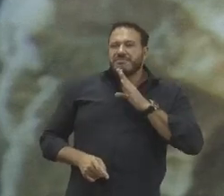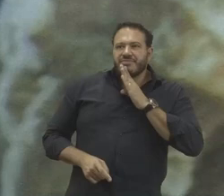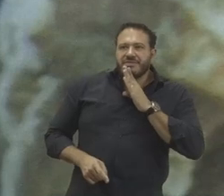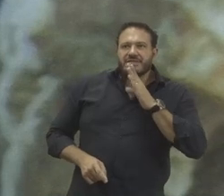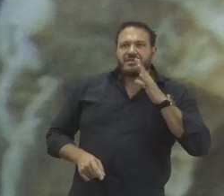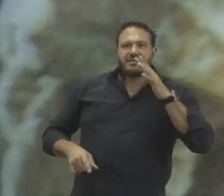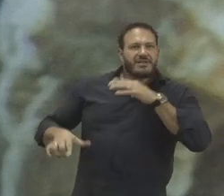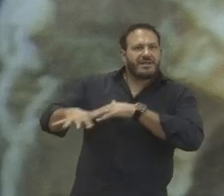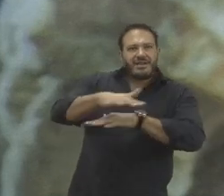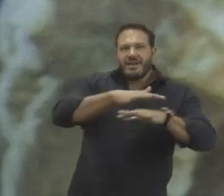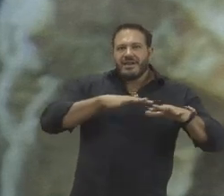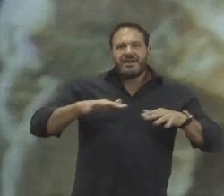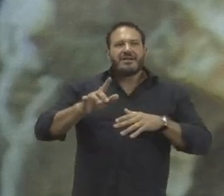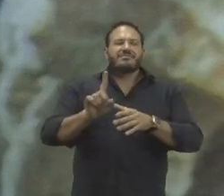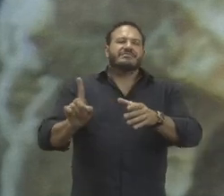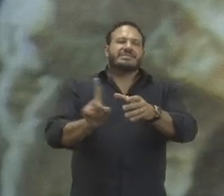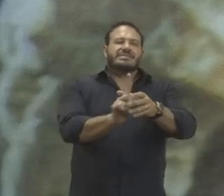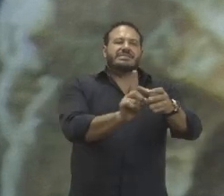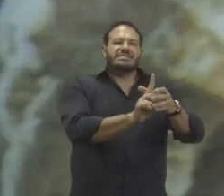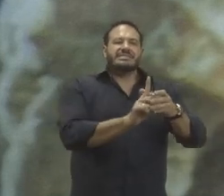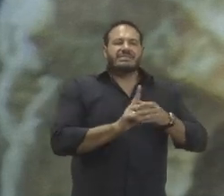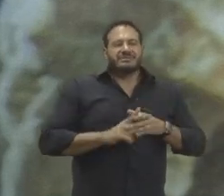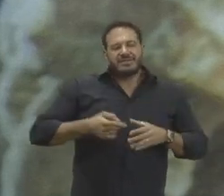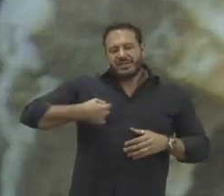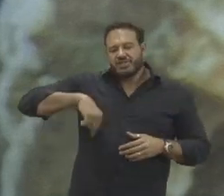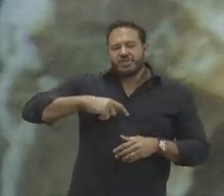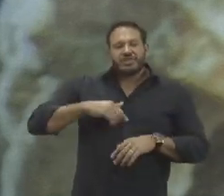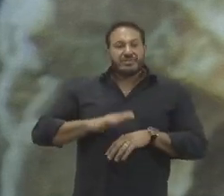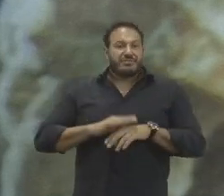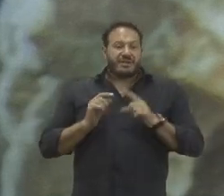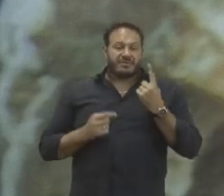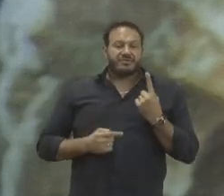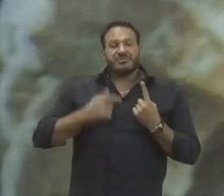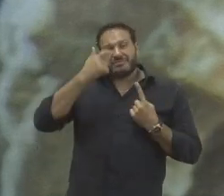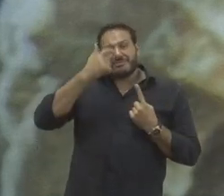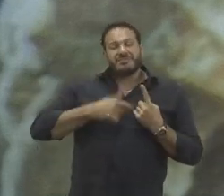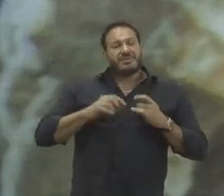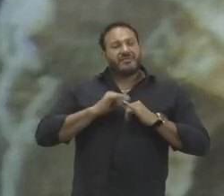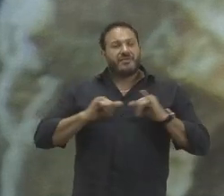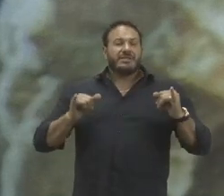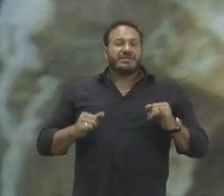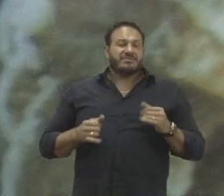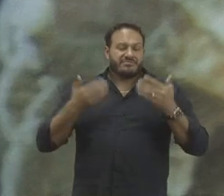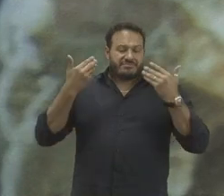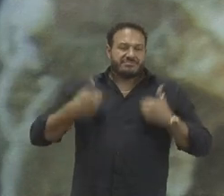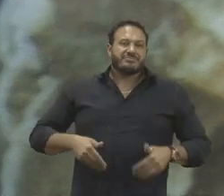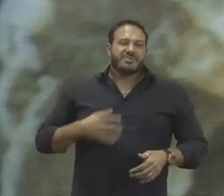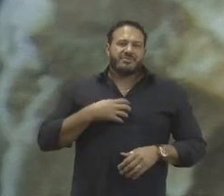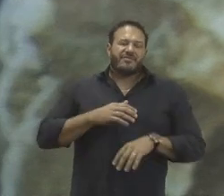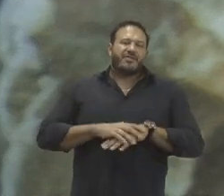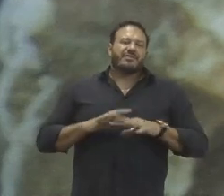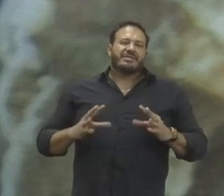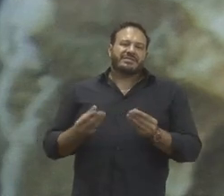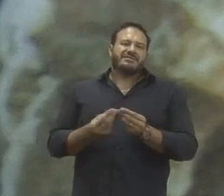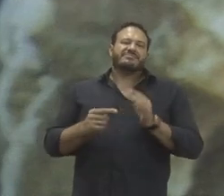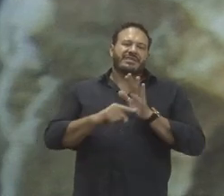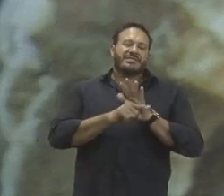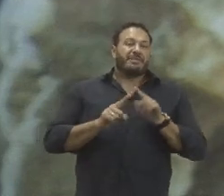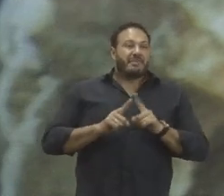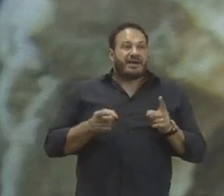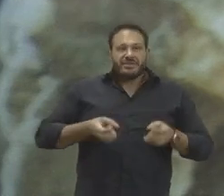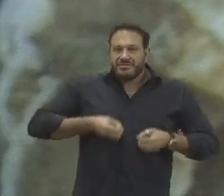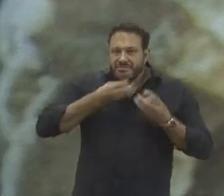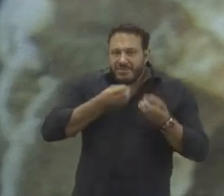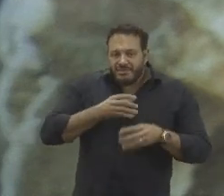e e e se integrar porque a gente é só mais um dado no caso de maneira geral negativo mas um dado